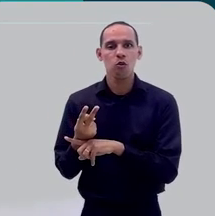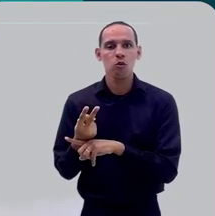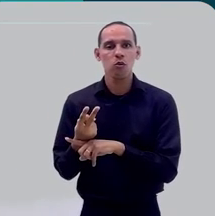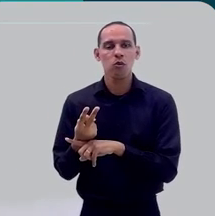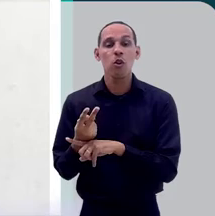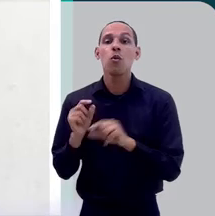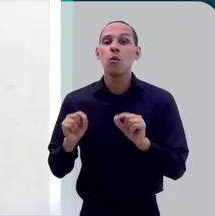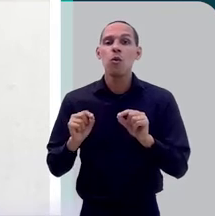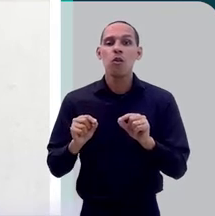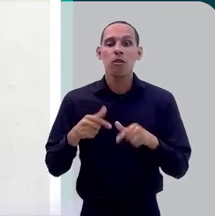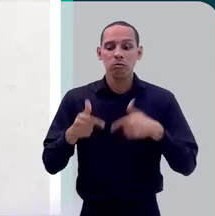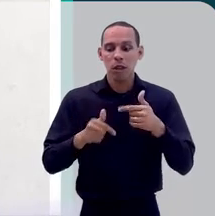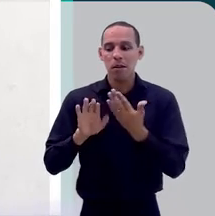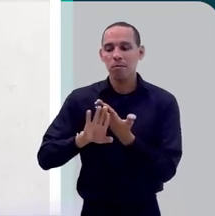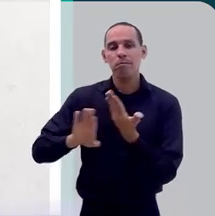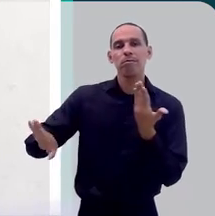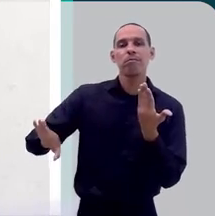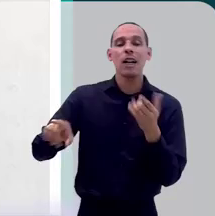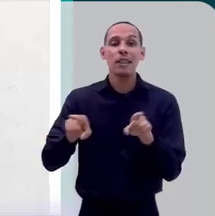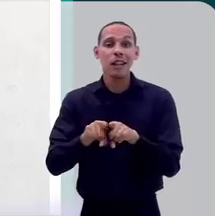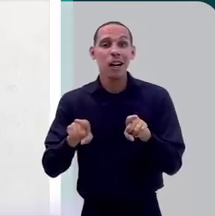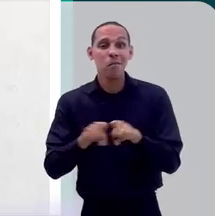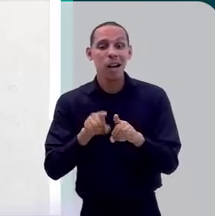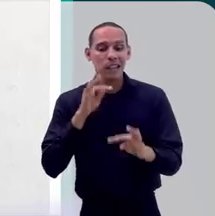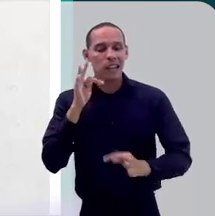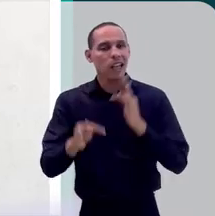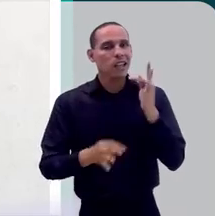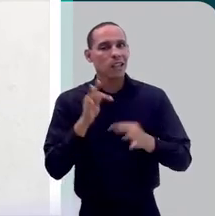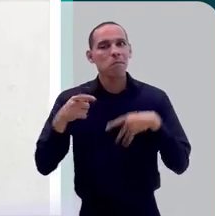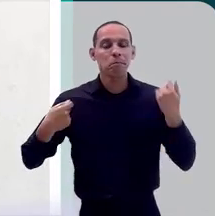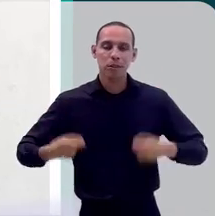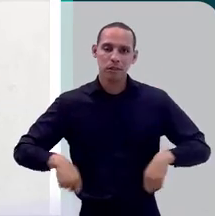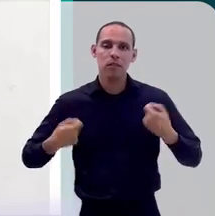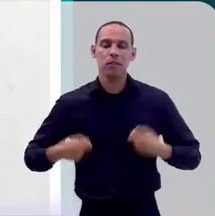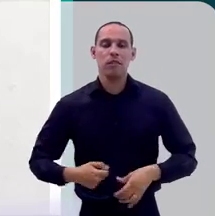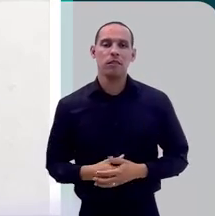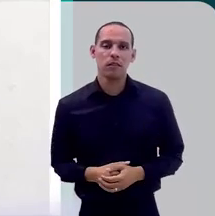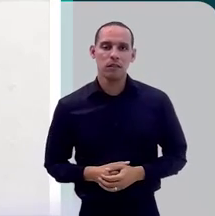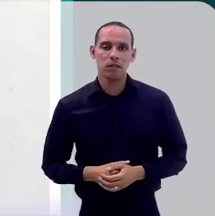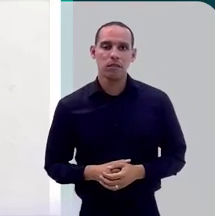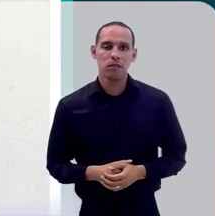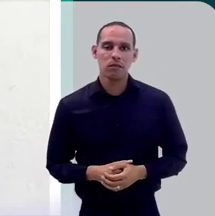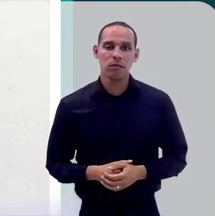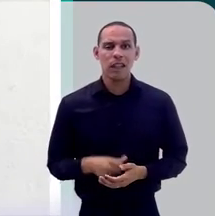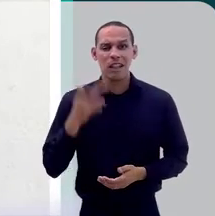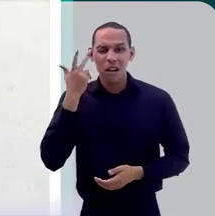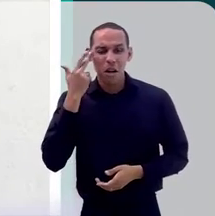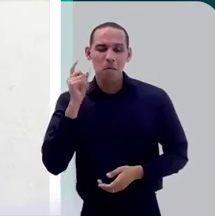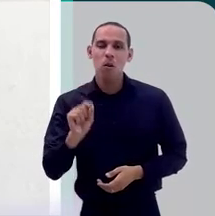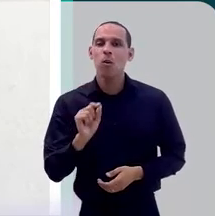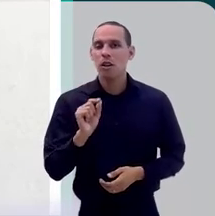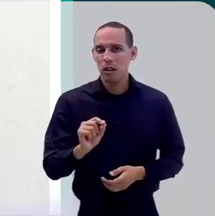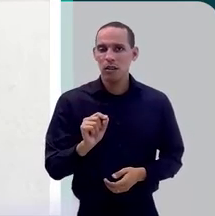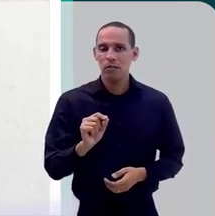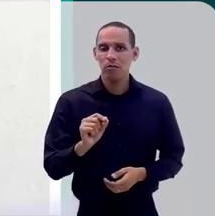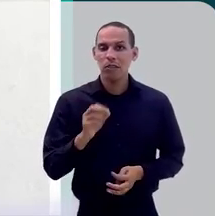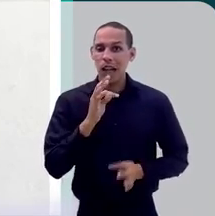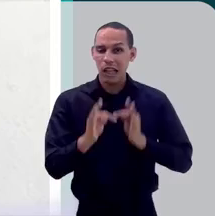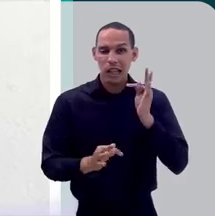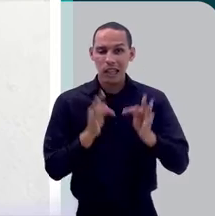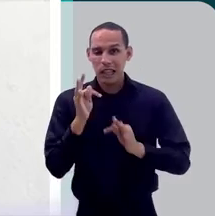procurar afastamento ou o que seja, mas ela precisa procurar tratamento. Né? E, geralmente,